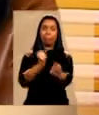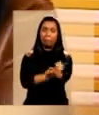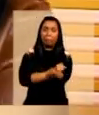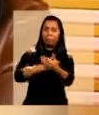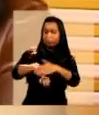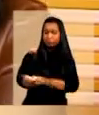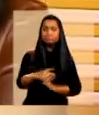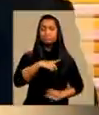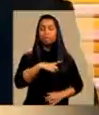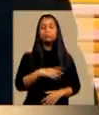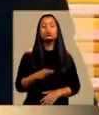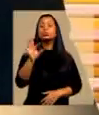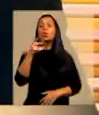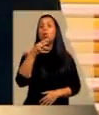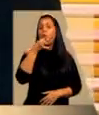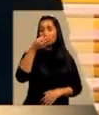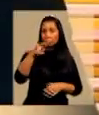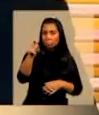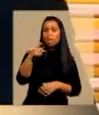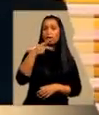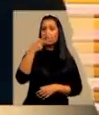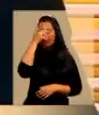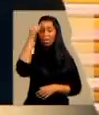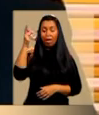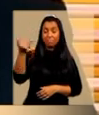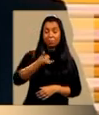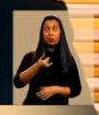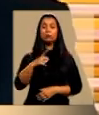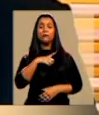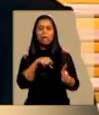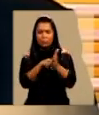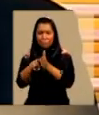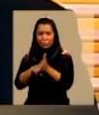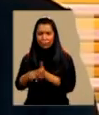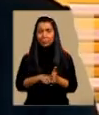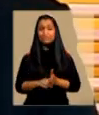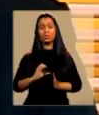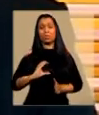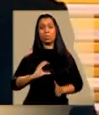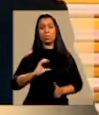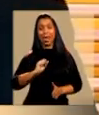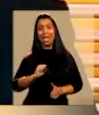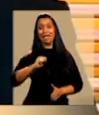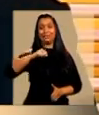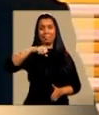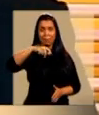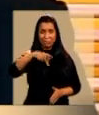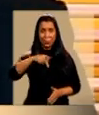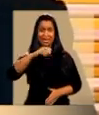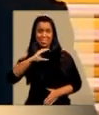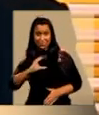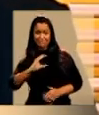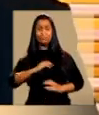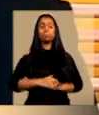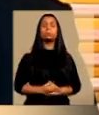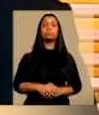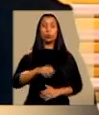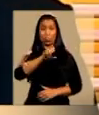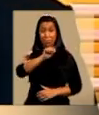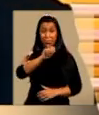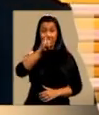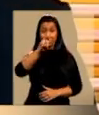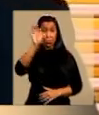Vira uma compulsão. Só para comentar aqui sobre o que a Amanda está falando, né? Existe uma pesquisa aqui no SPC, Serviço de Proteção ao Crédito,